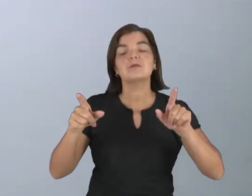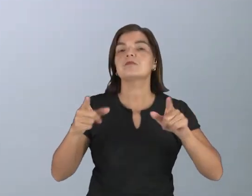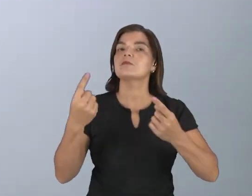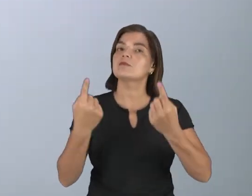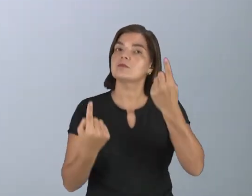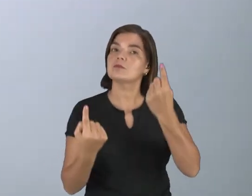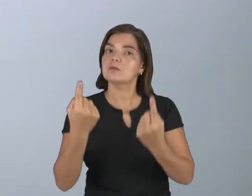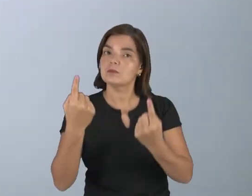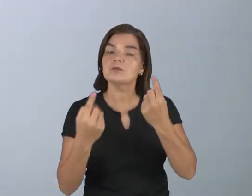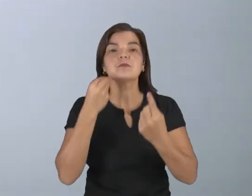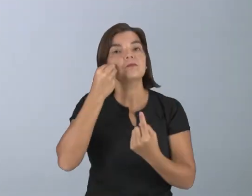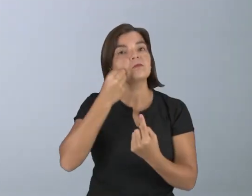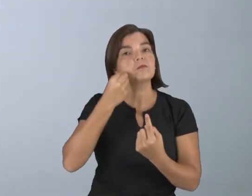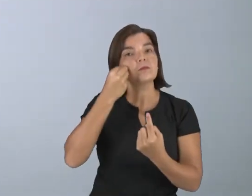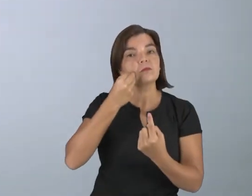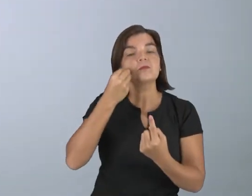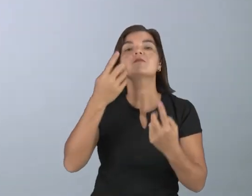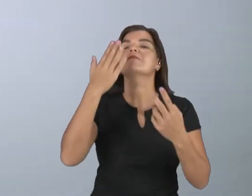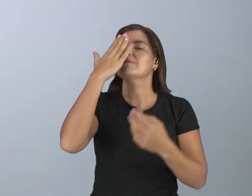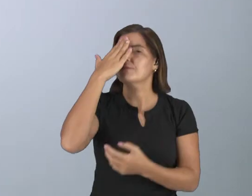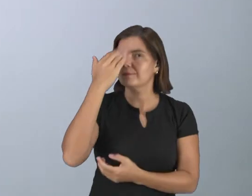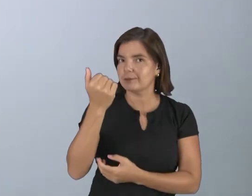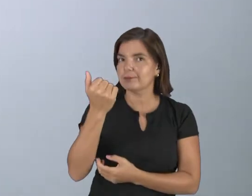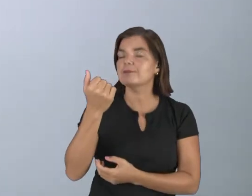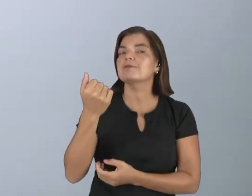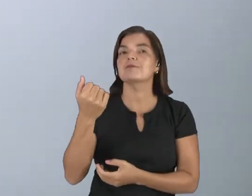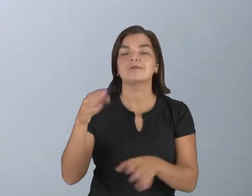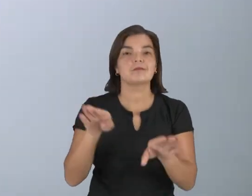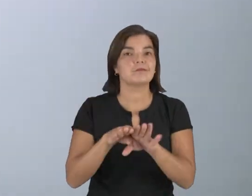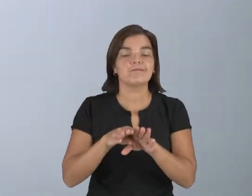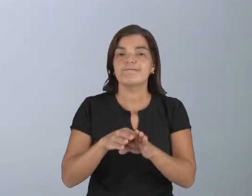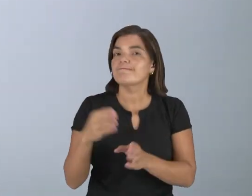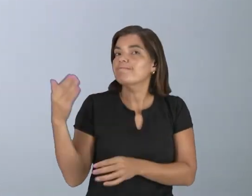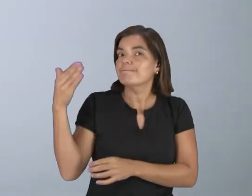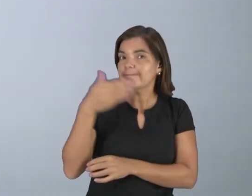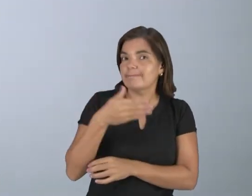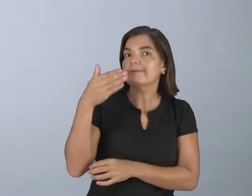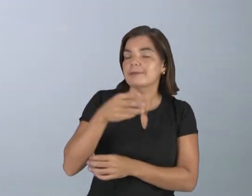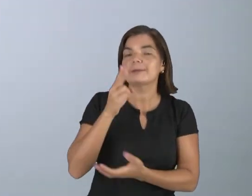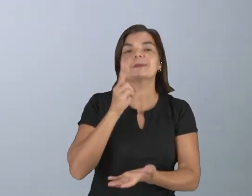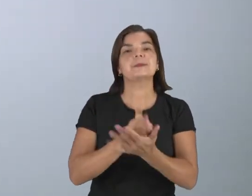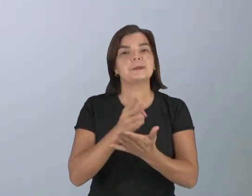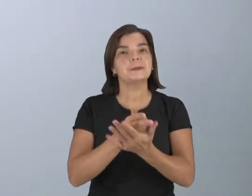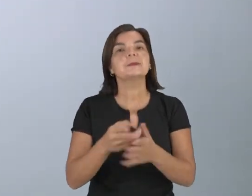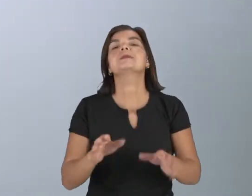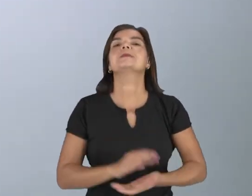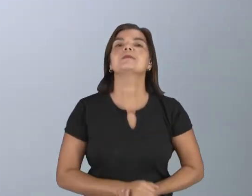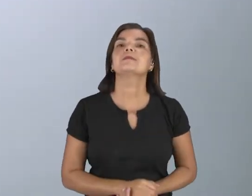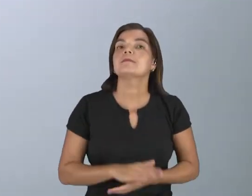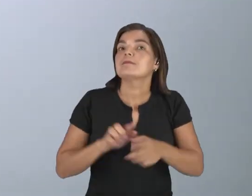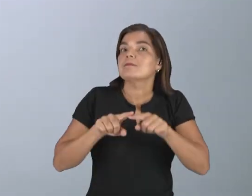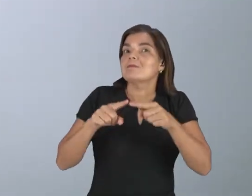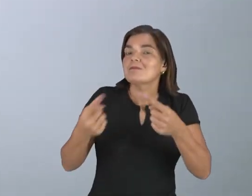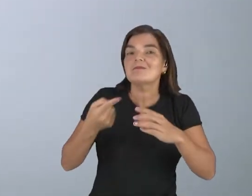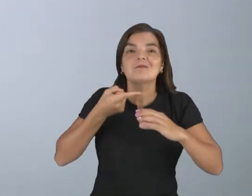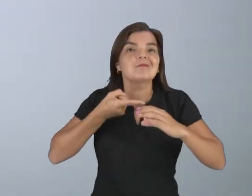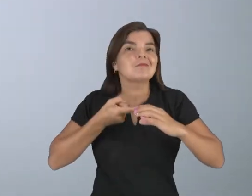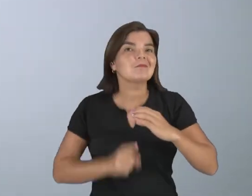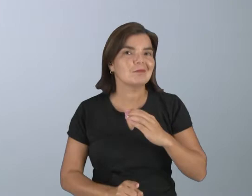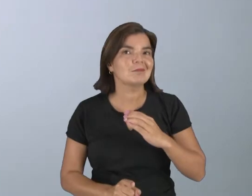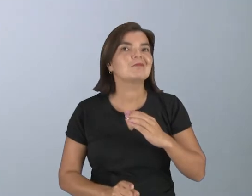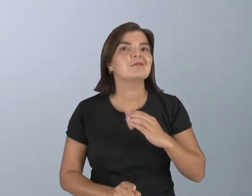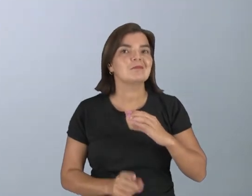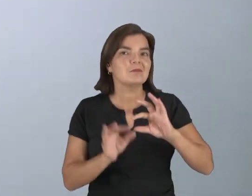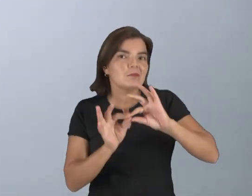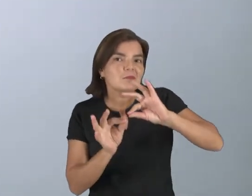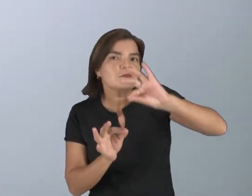ambos os experimentos são aqui na Terra, então tu já sabe que a gravidade não vai afetar aí, porque é uma constante. Porém, a profundidade, ou seja,